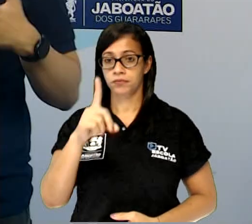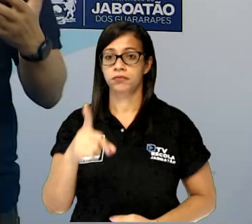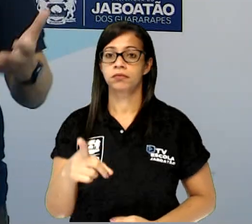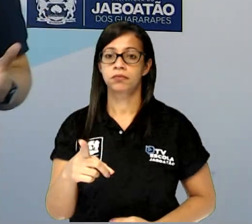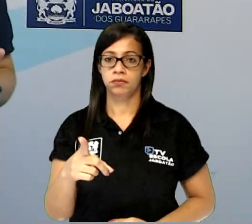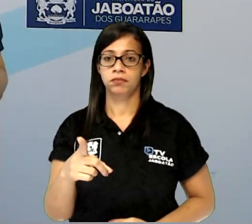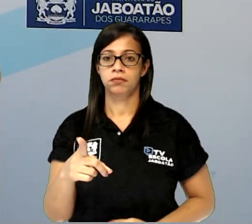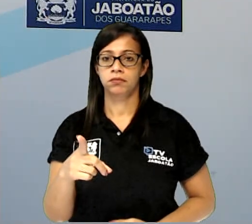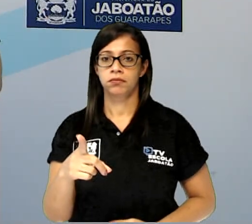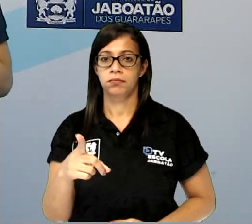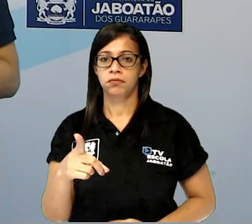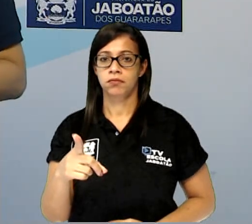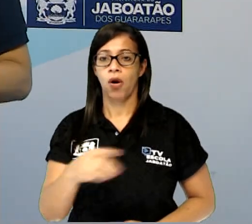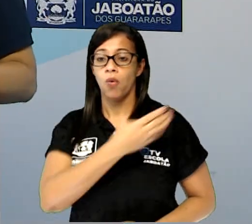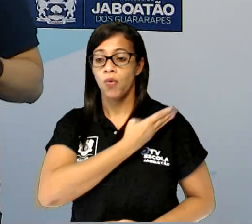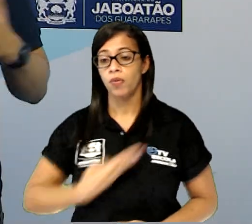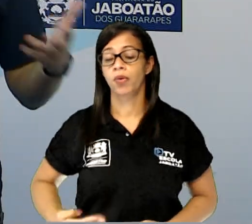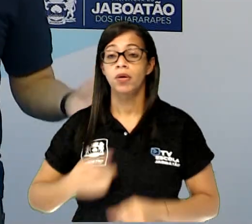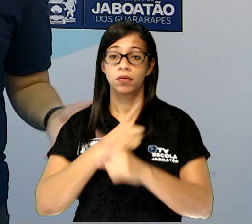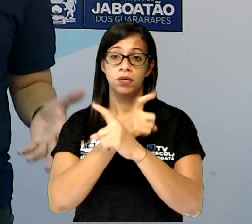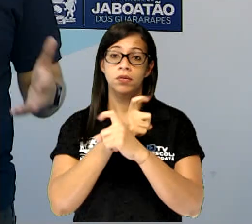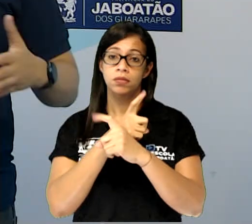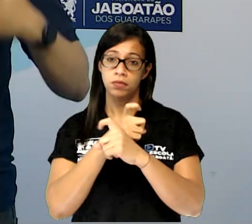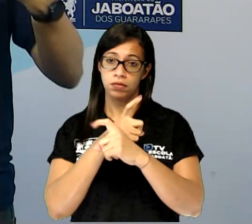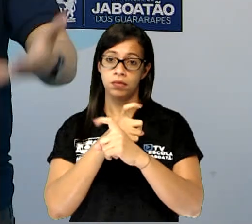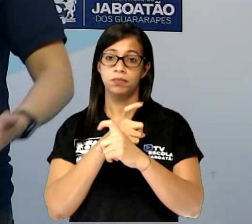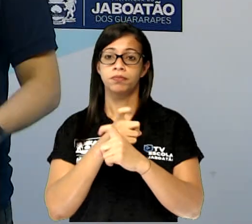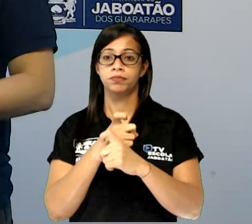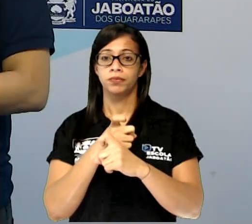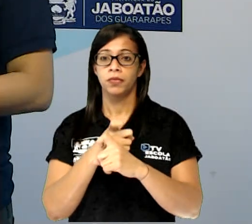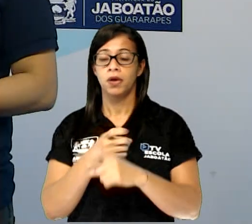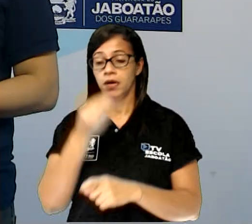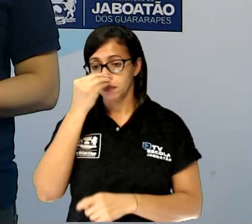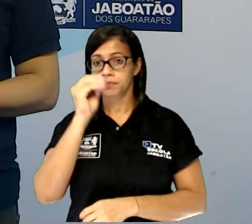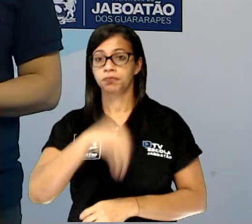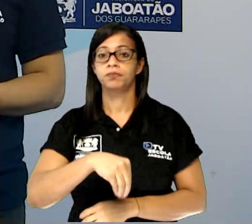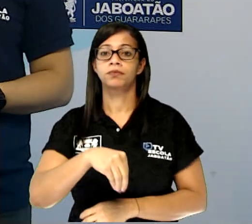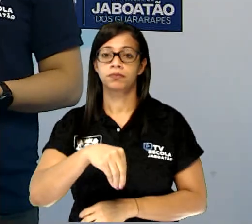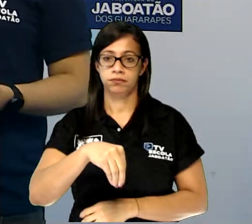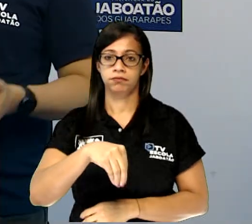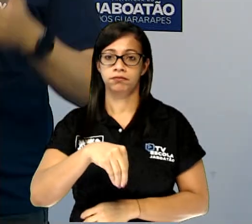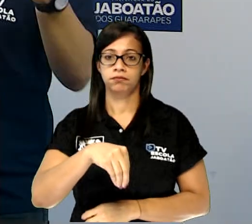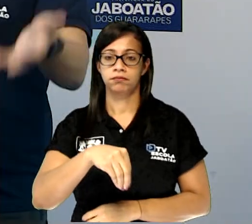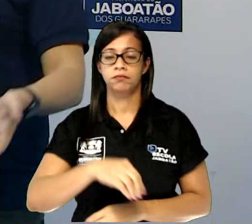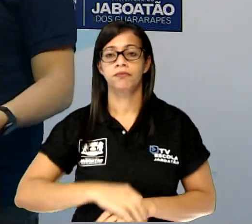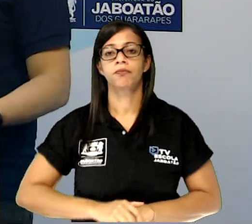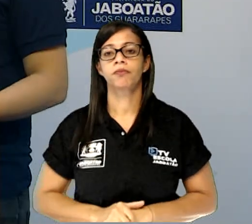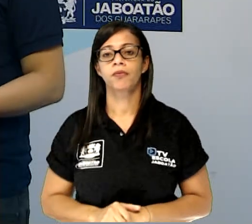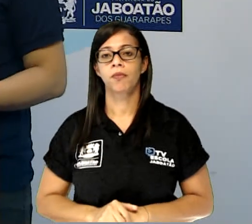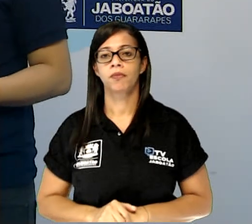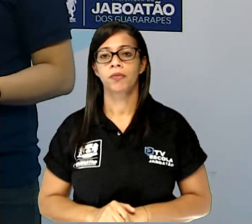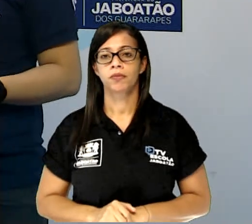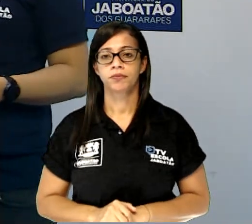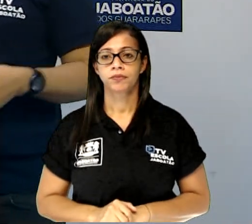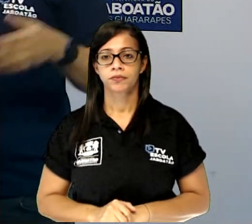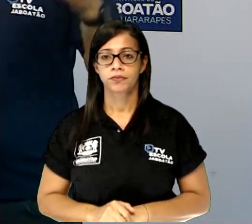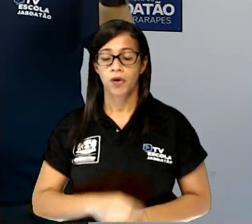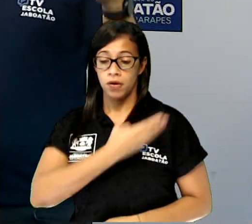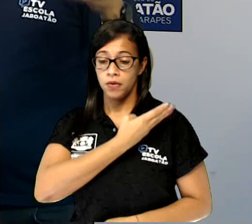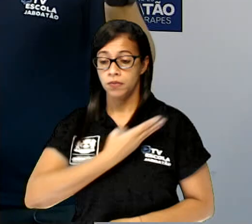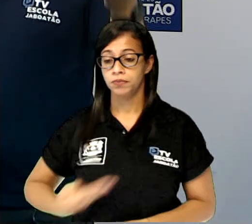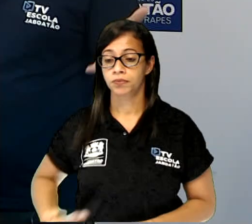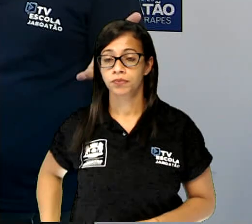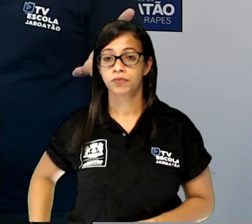que desprezavam a democracia, dificultavam a vida do governo. E aí, o presidente eleito, naquela ocasião,